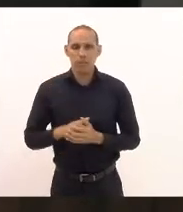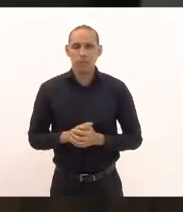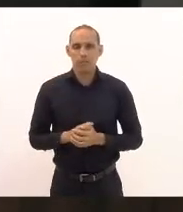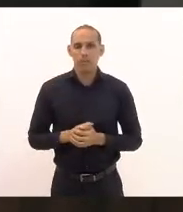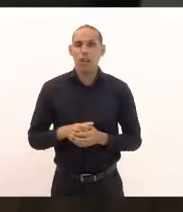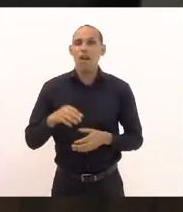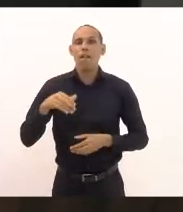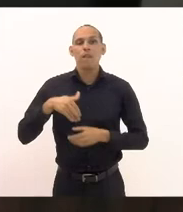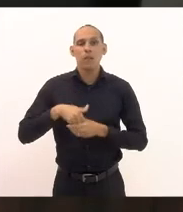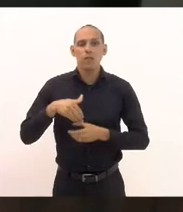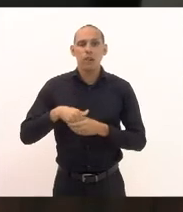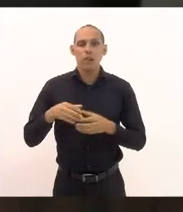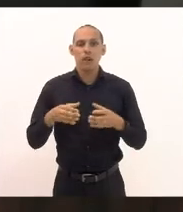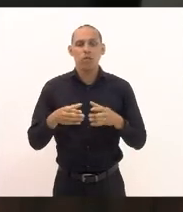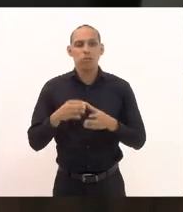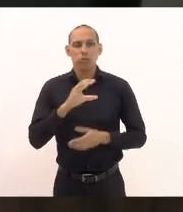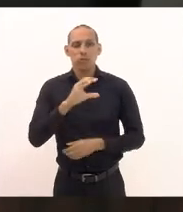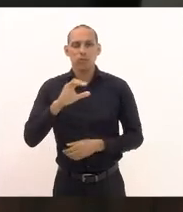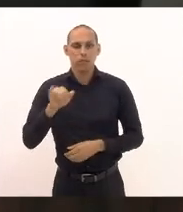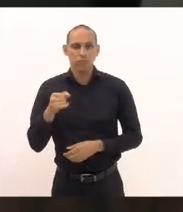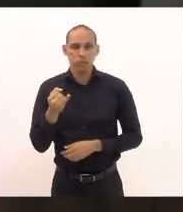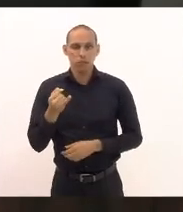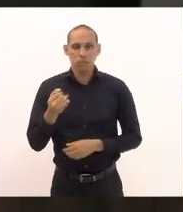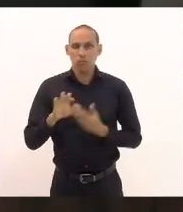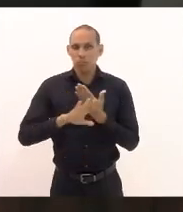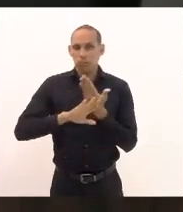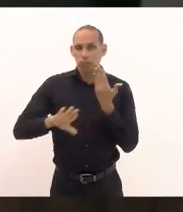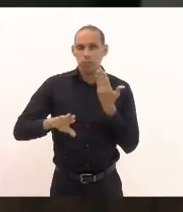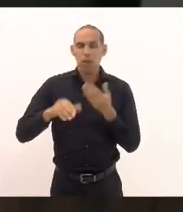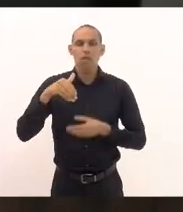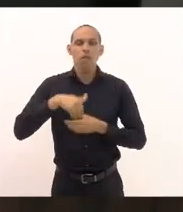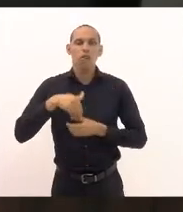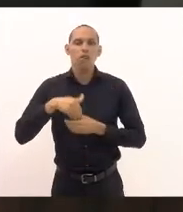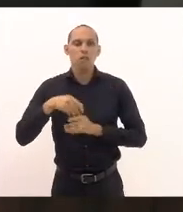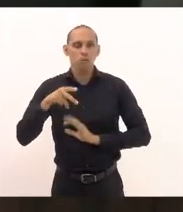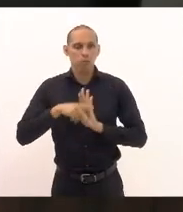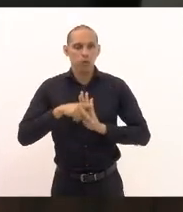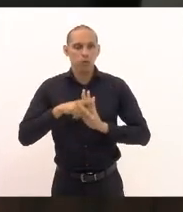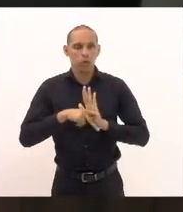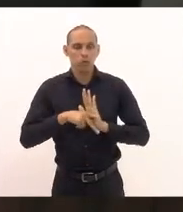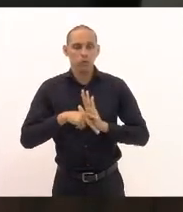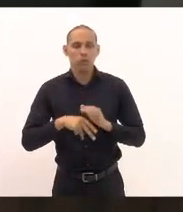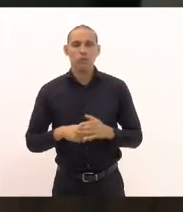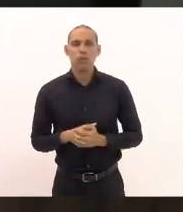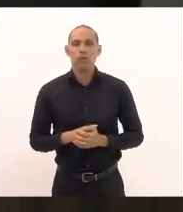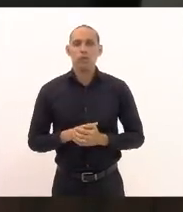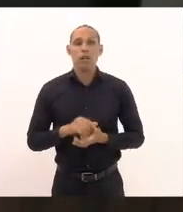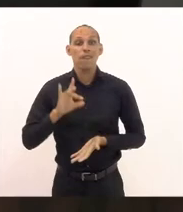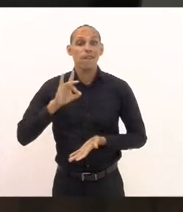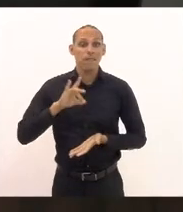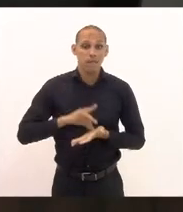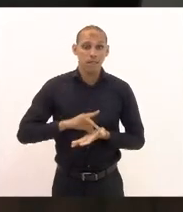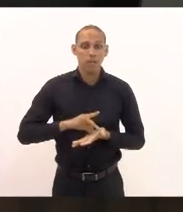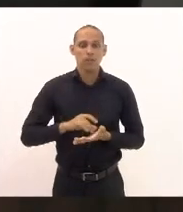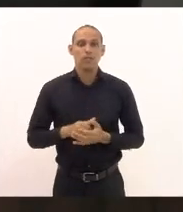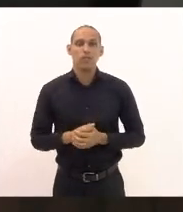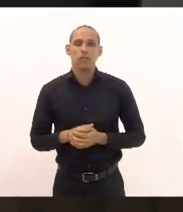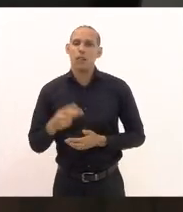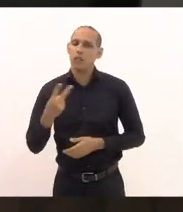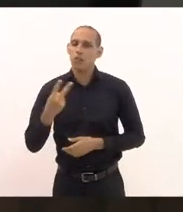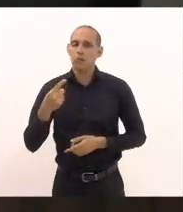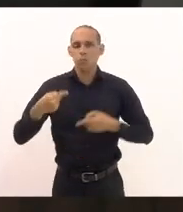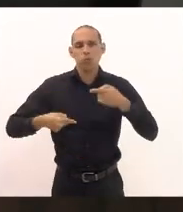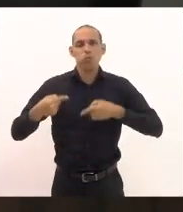Constituição e Justiça. Os senhores que aprovam nesse questão, rejeitado. Em votação, o projeto é original. Na segunda